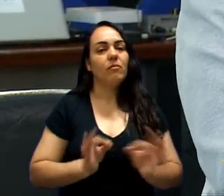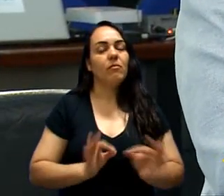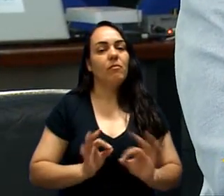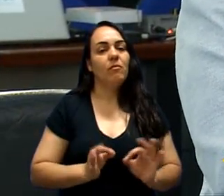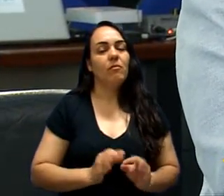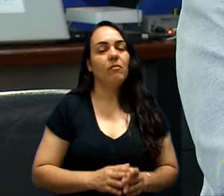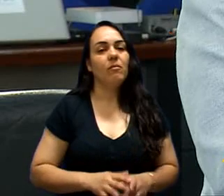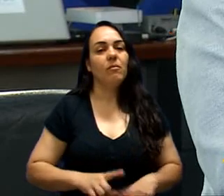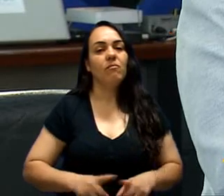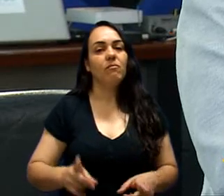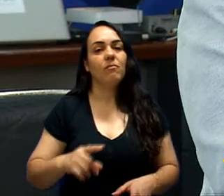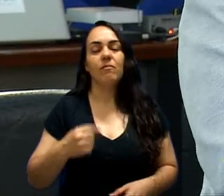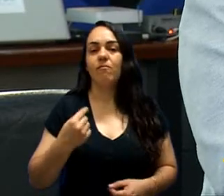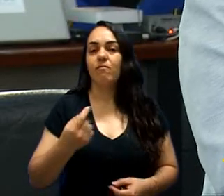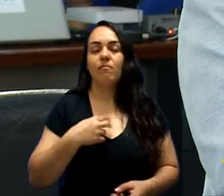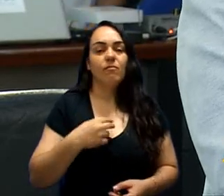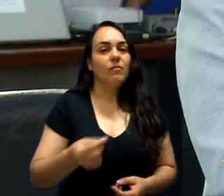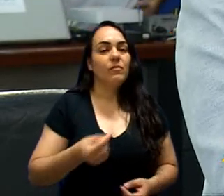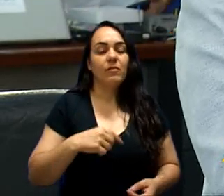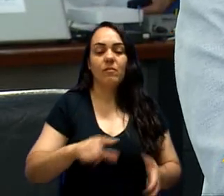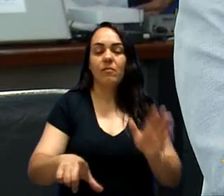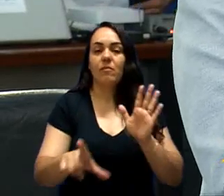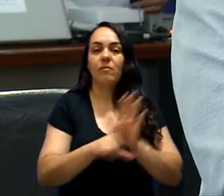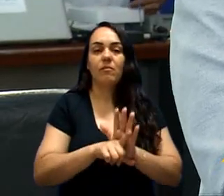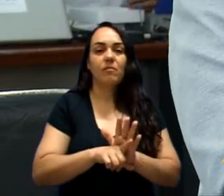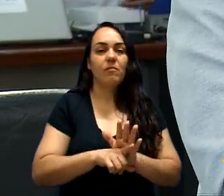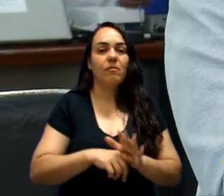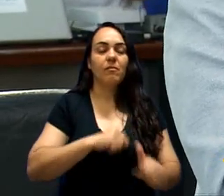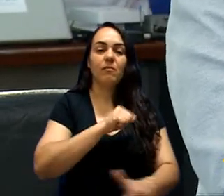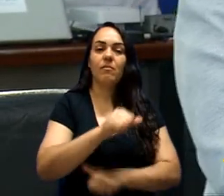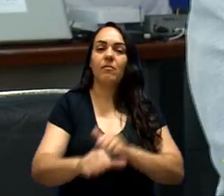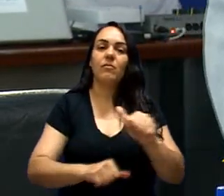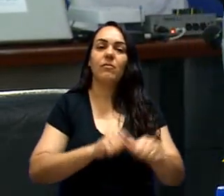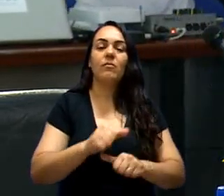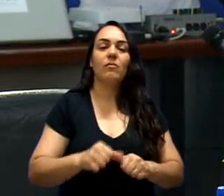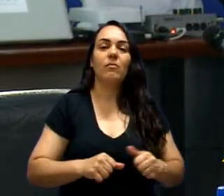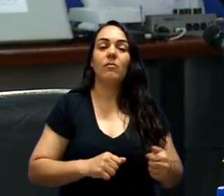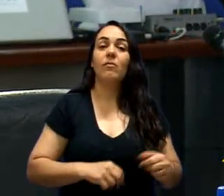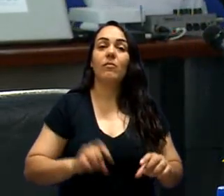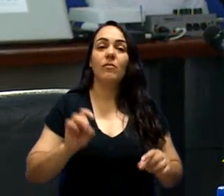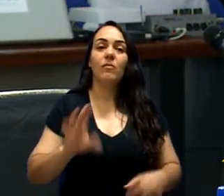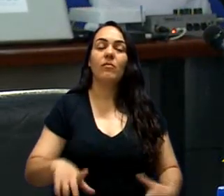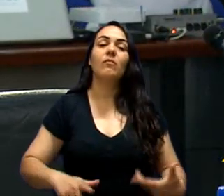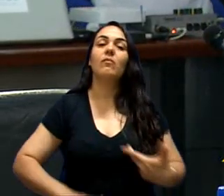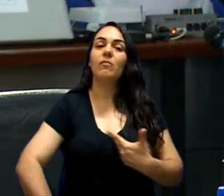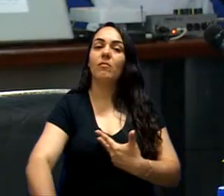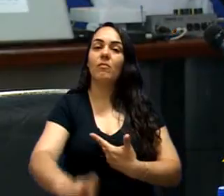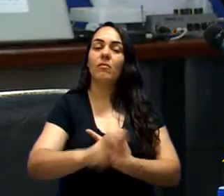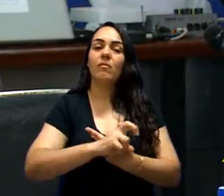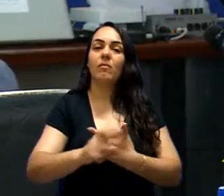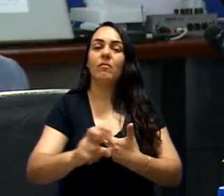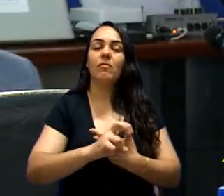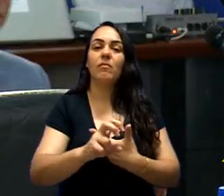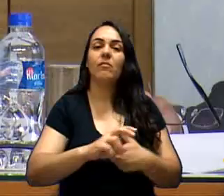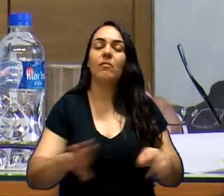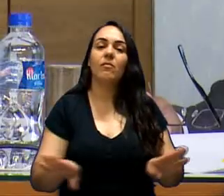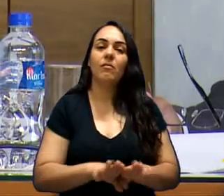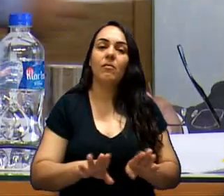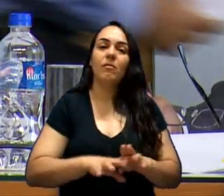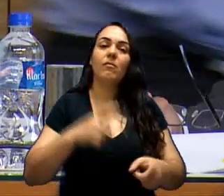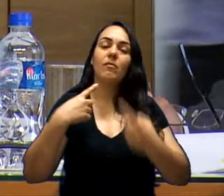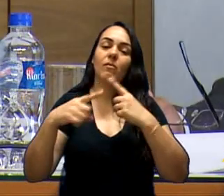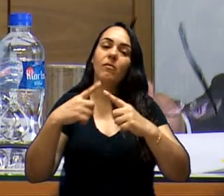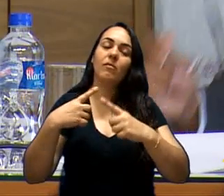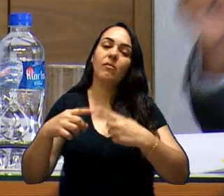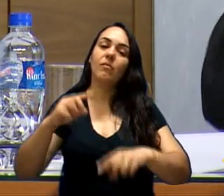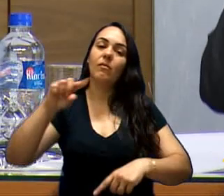mexer com a Lei 3.800, só o Executivo que pode fazer ele isso. Ele só pediu a retirada por uma sessão para discutir na